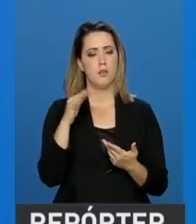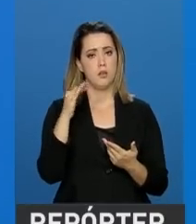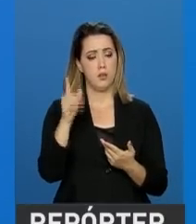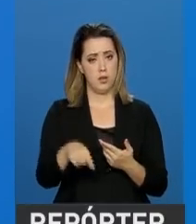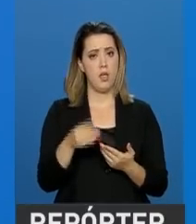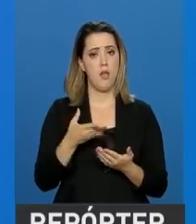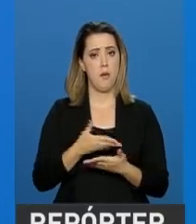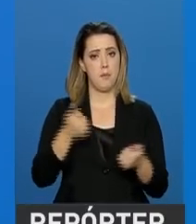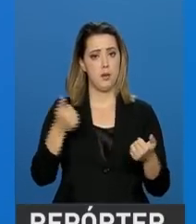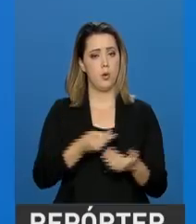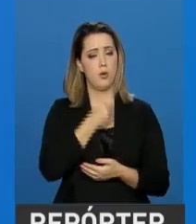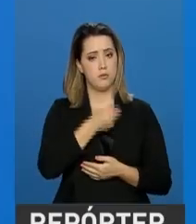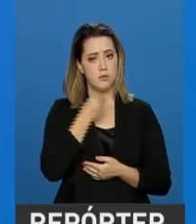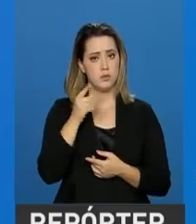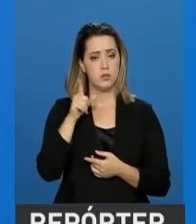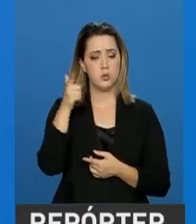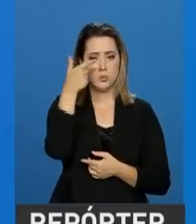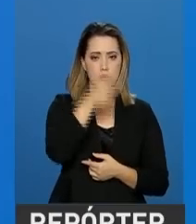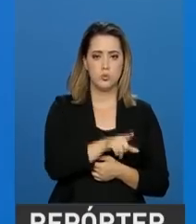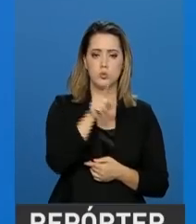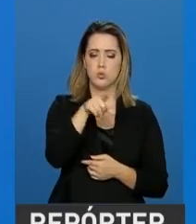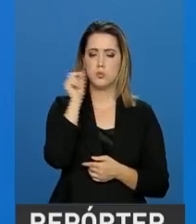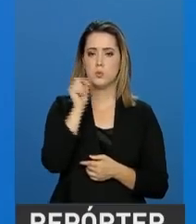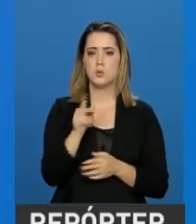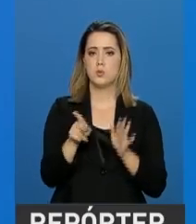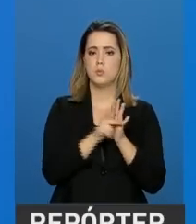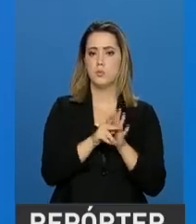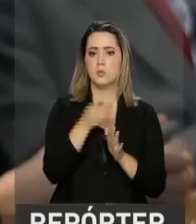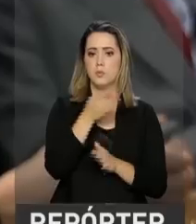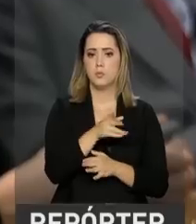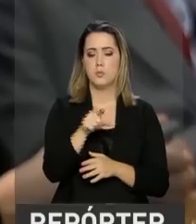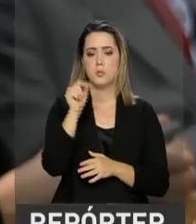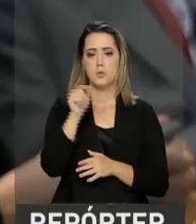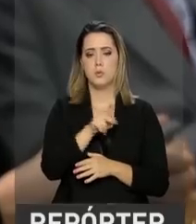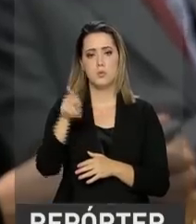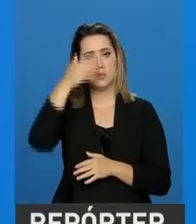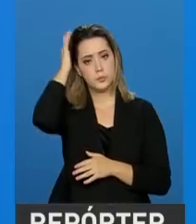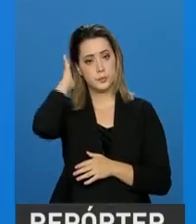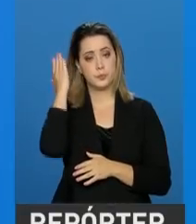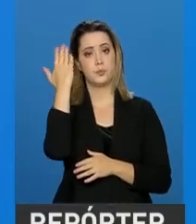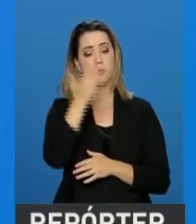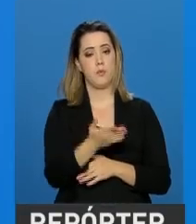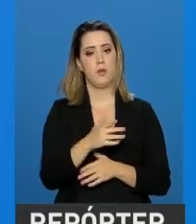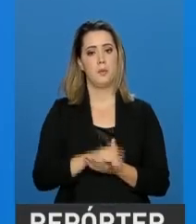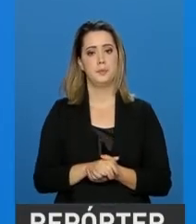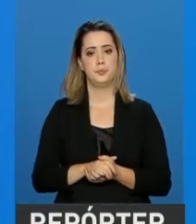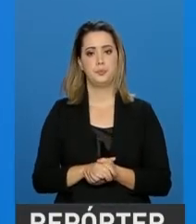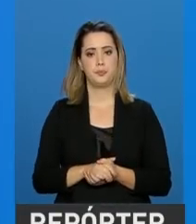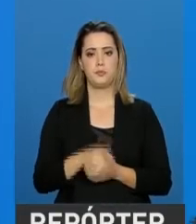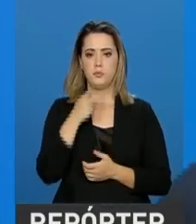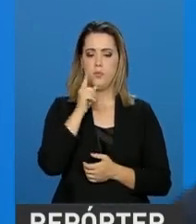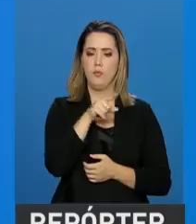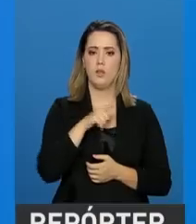beneficiados mais uma vez com essa medida eh decidida pelo senhor quando você tem medidas